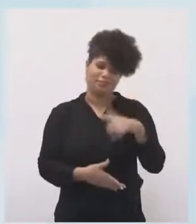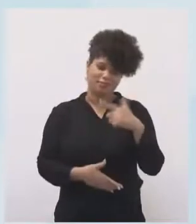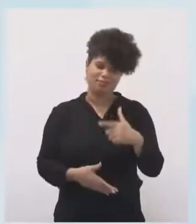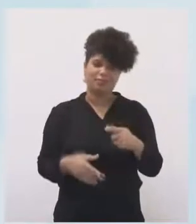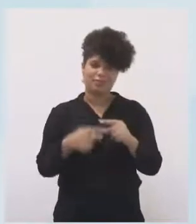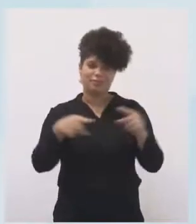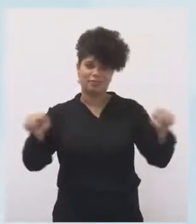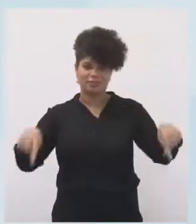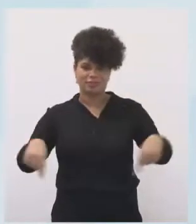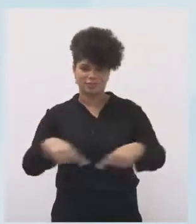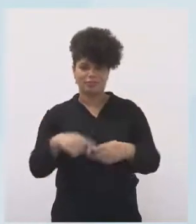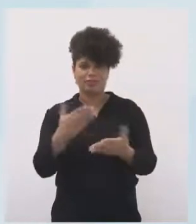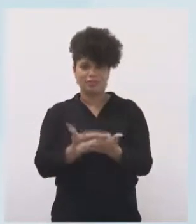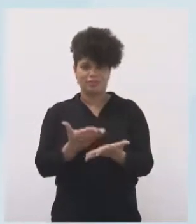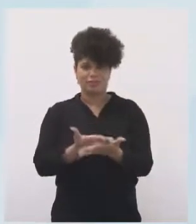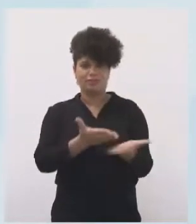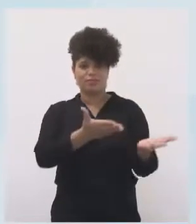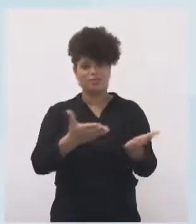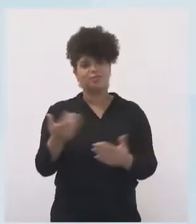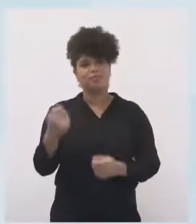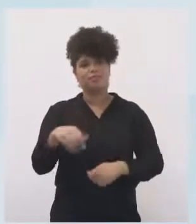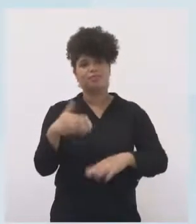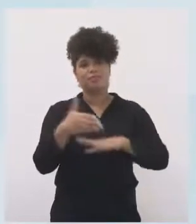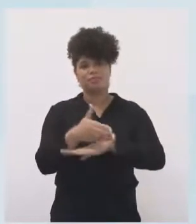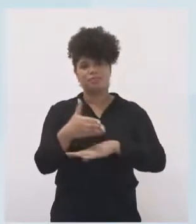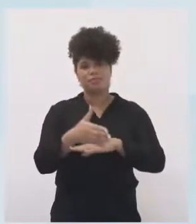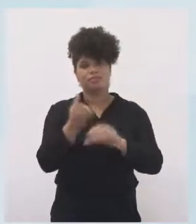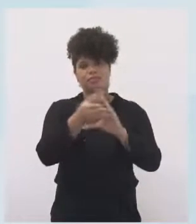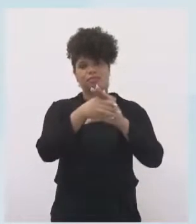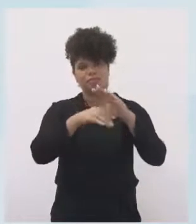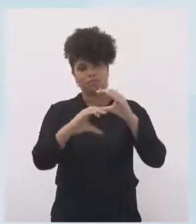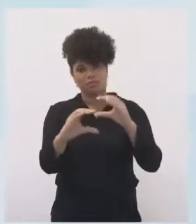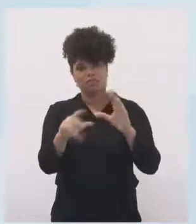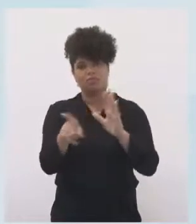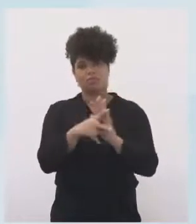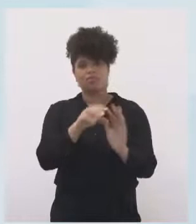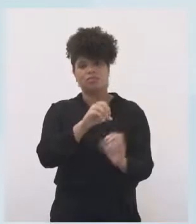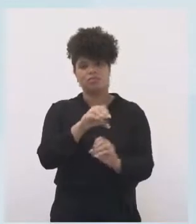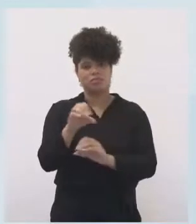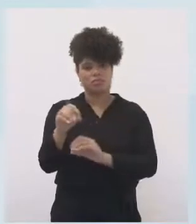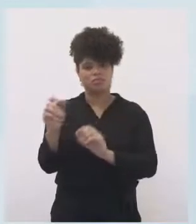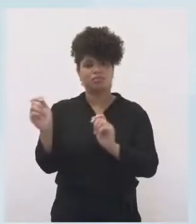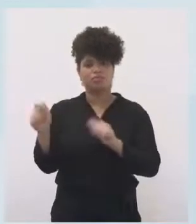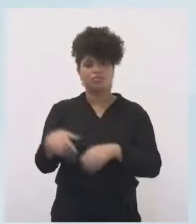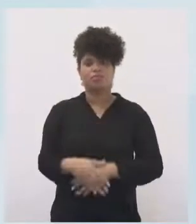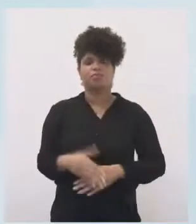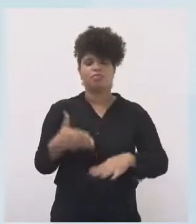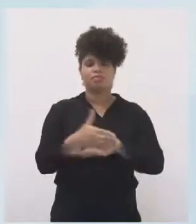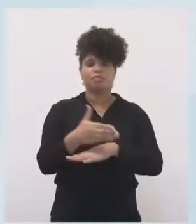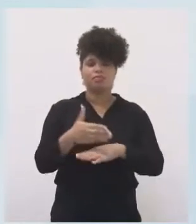aula. Os alunos também podem ter acesso ao Canva para a educação e ter acesso a toda a